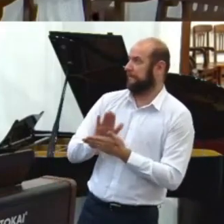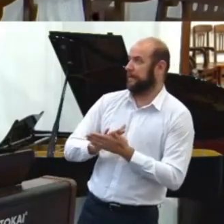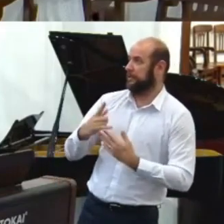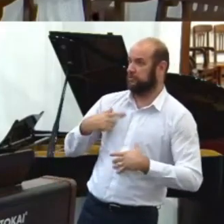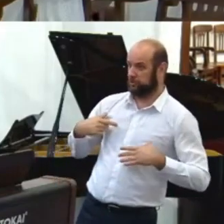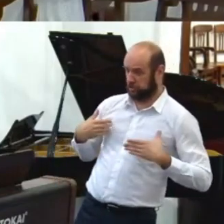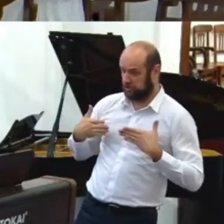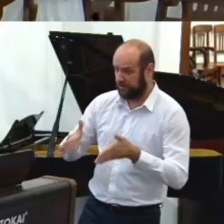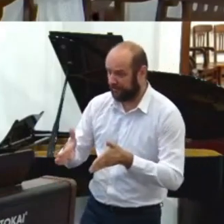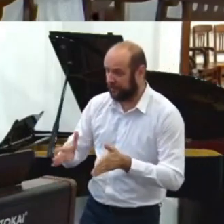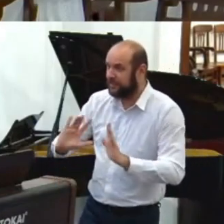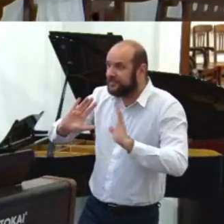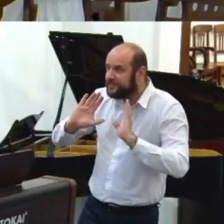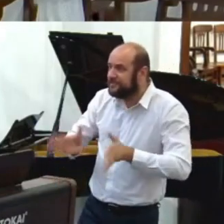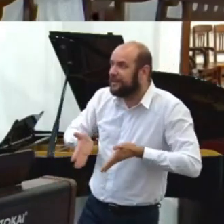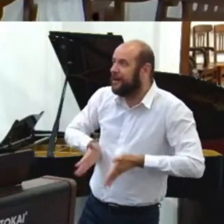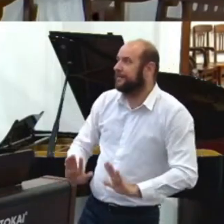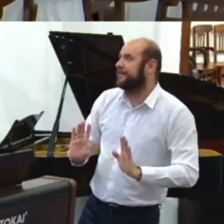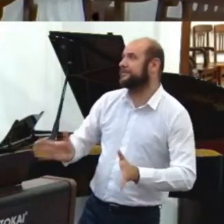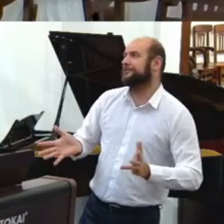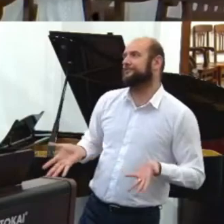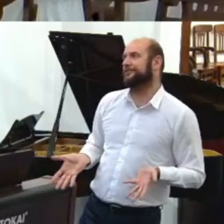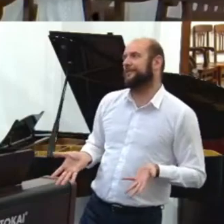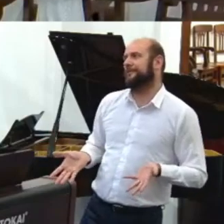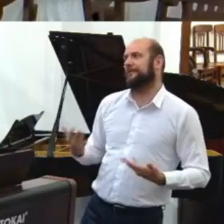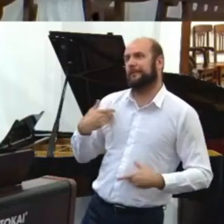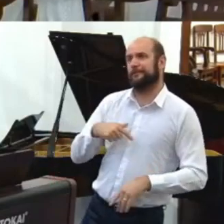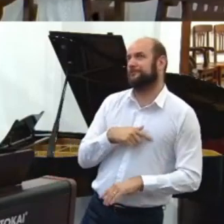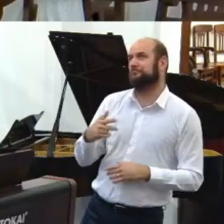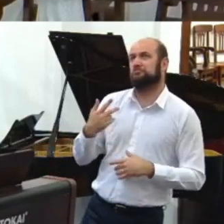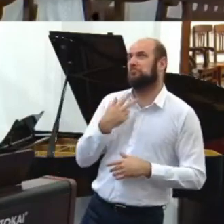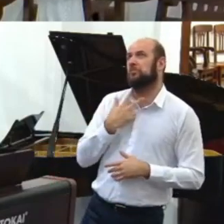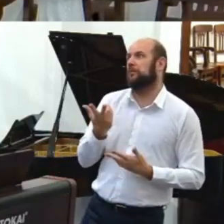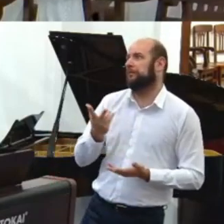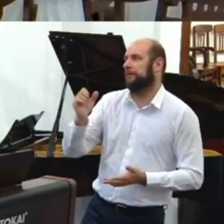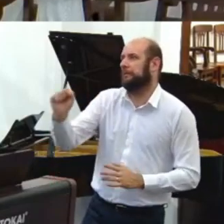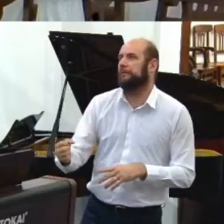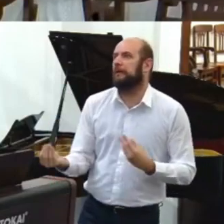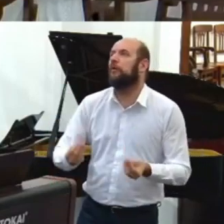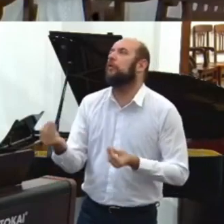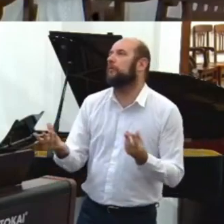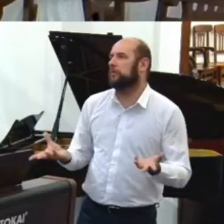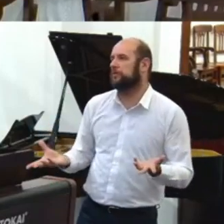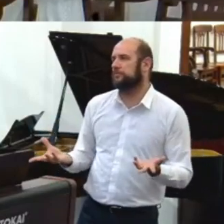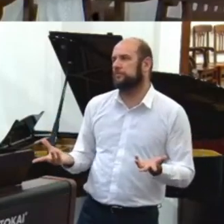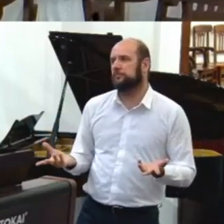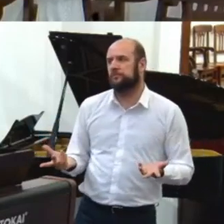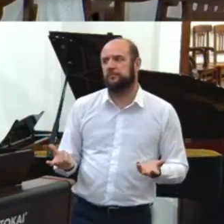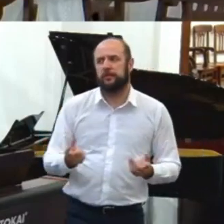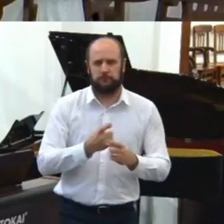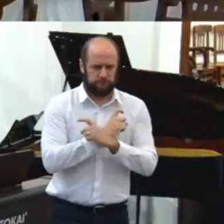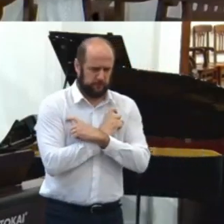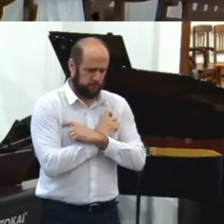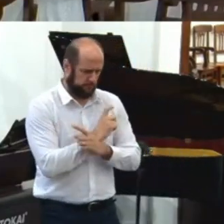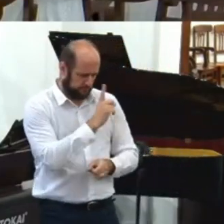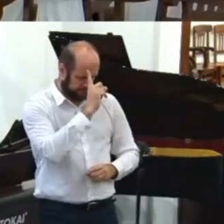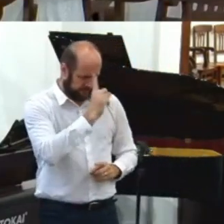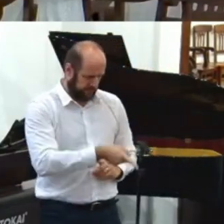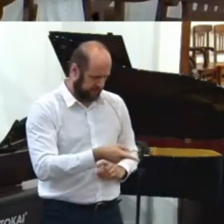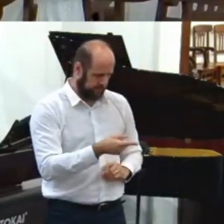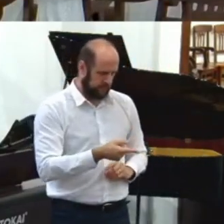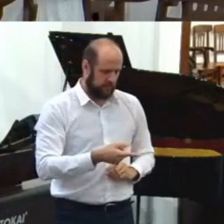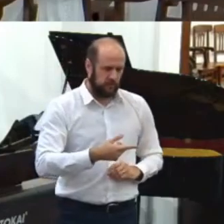quando a gente fica sabendo, o menino já nasceu. E nós não podemos, o que vamos fazer? Faraó intensifica a ordem.